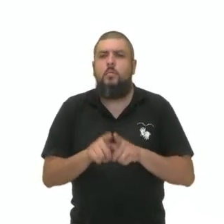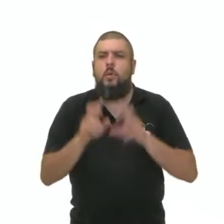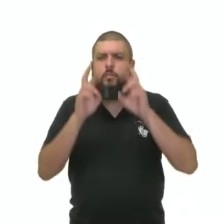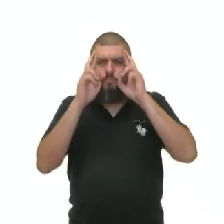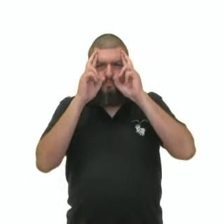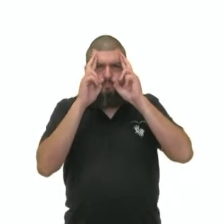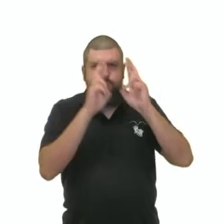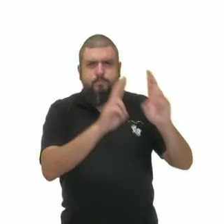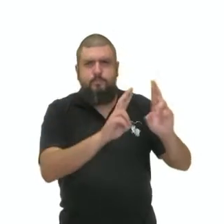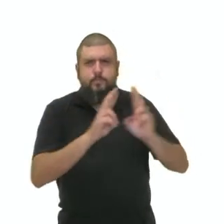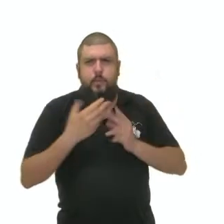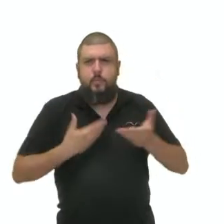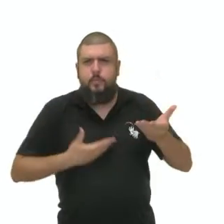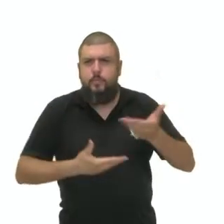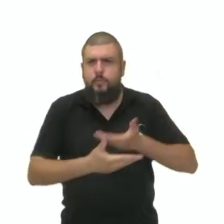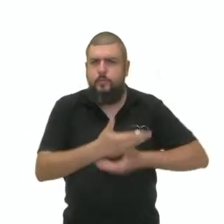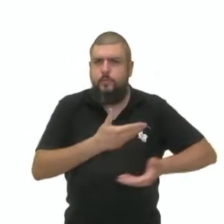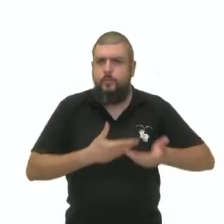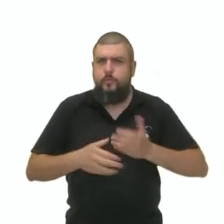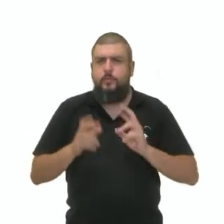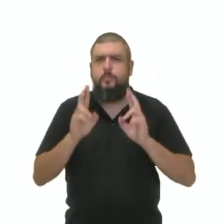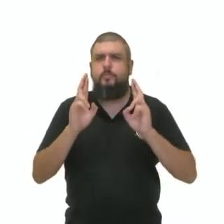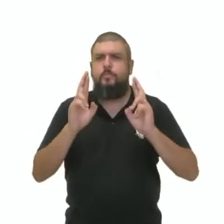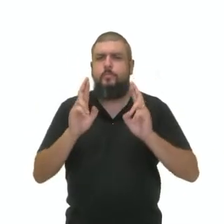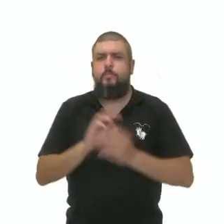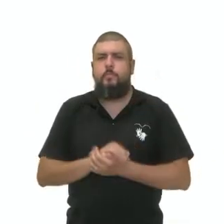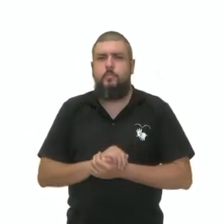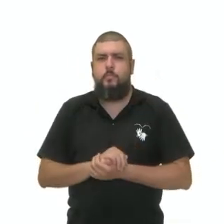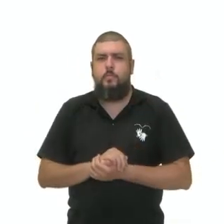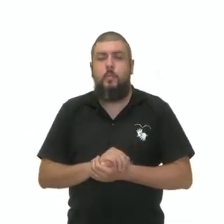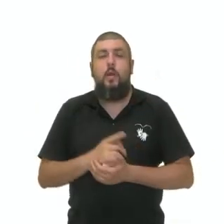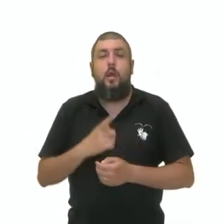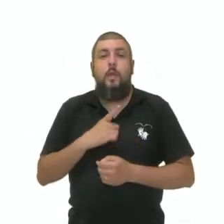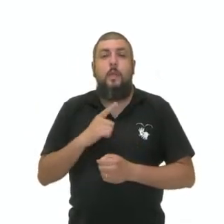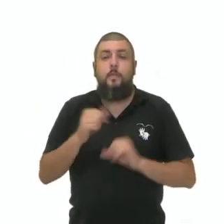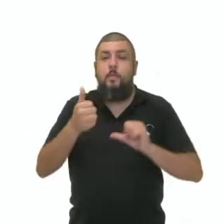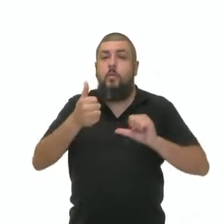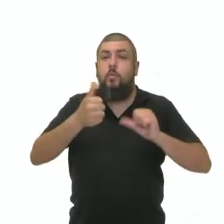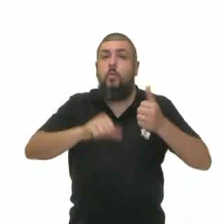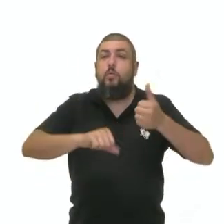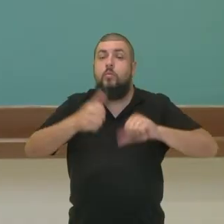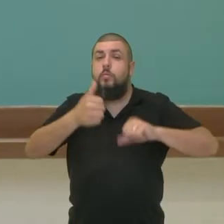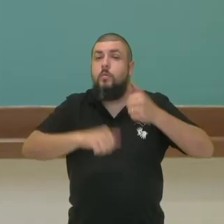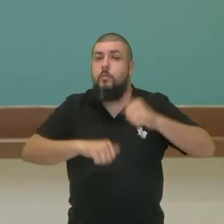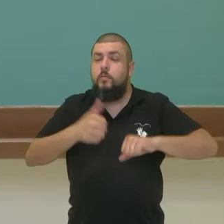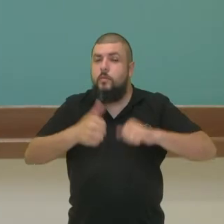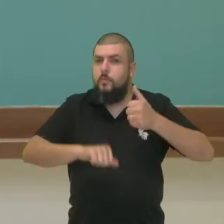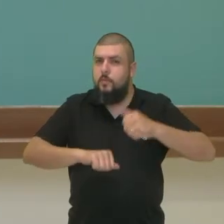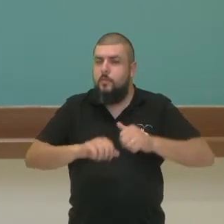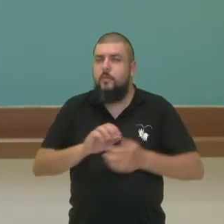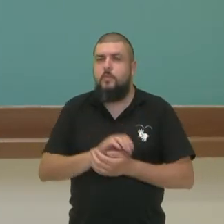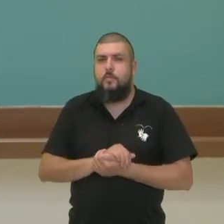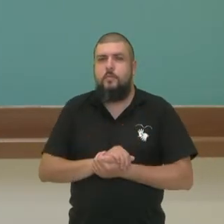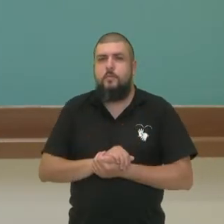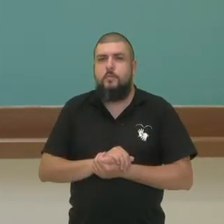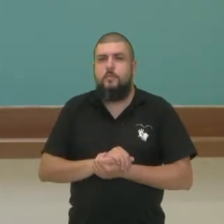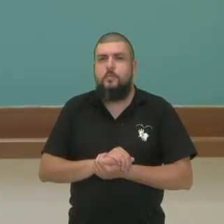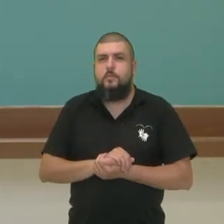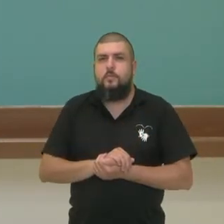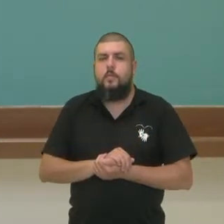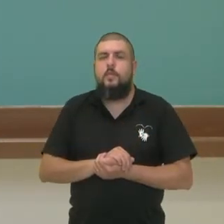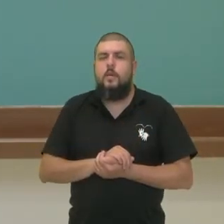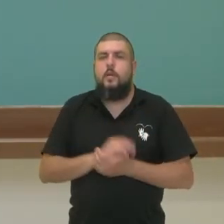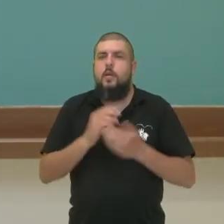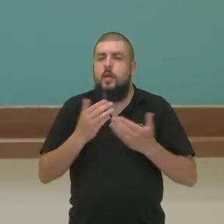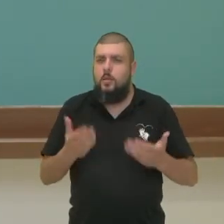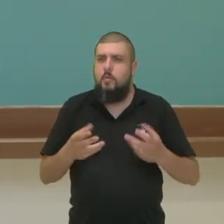nesse trecho, há uma opinião, um juízo de valor a respeito da obra. Então, você percebeu, em toda a